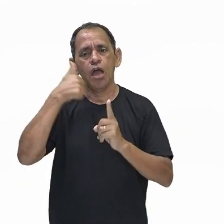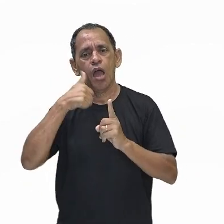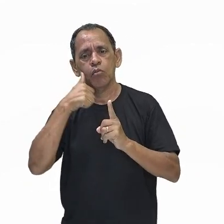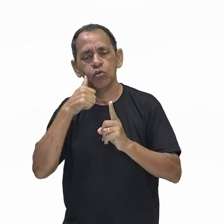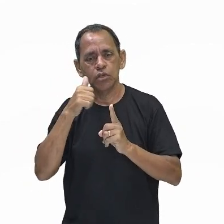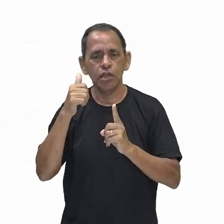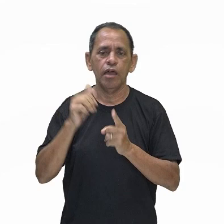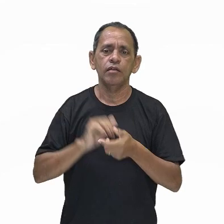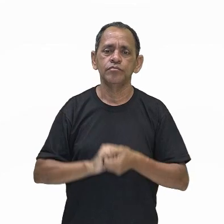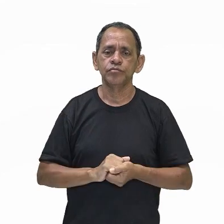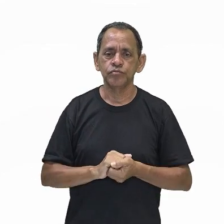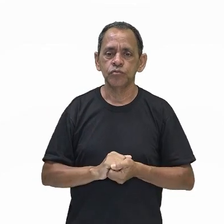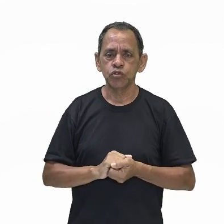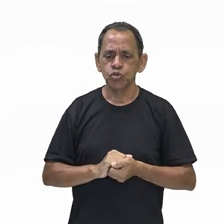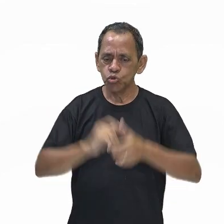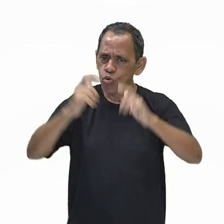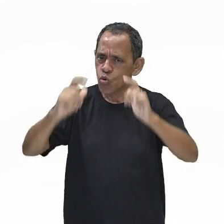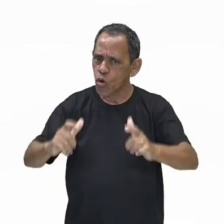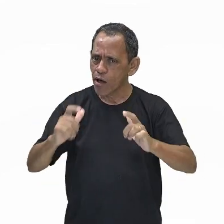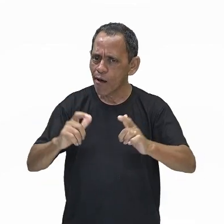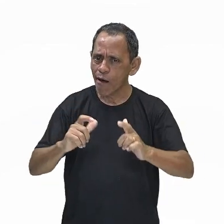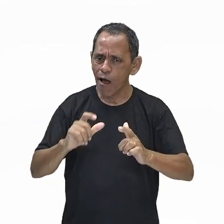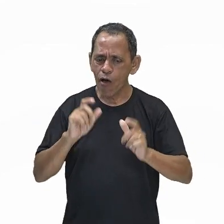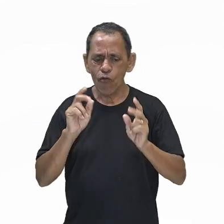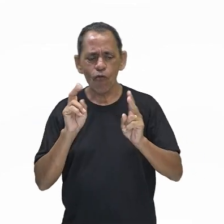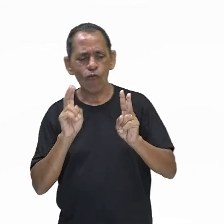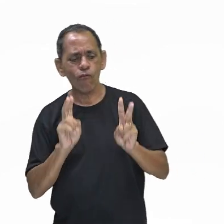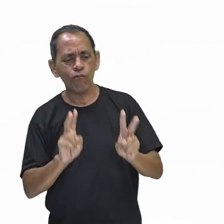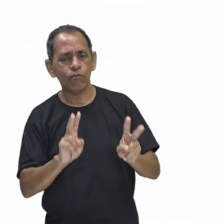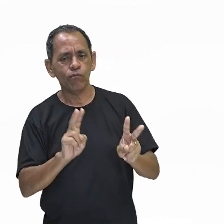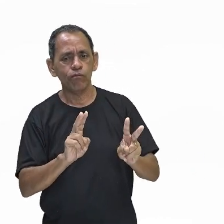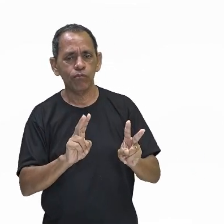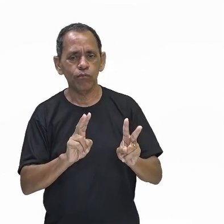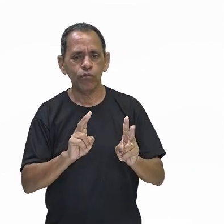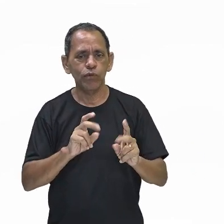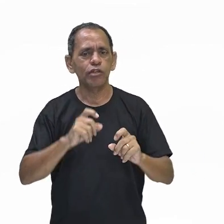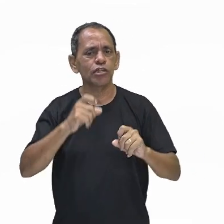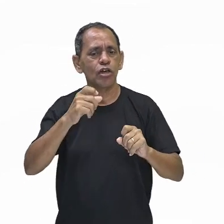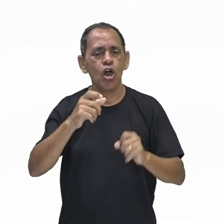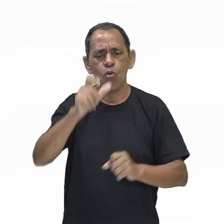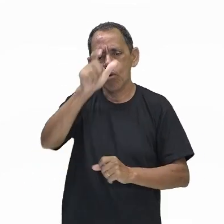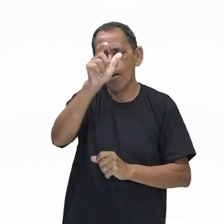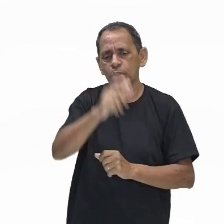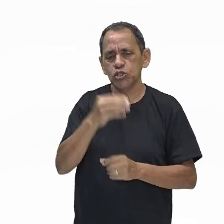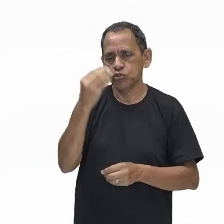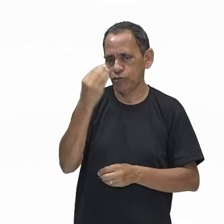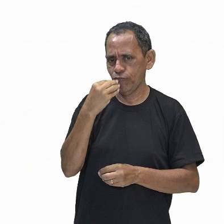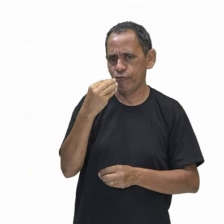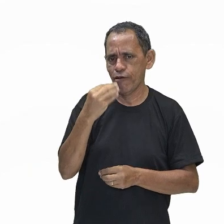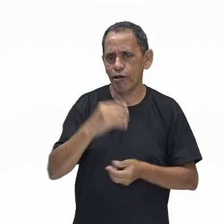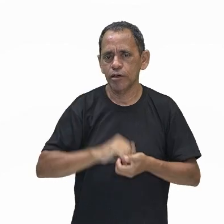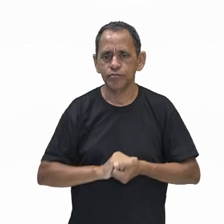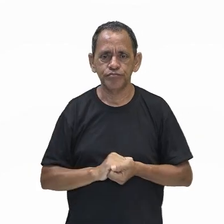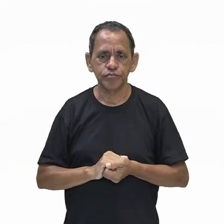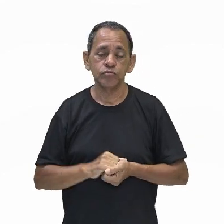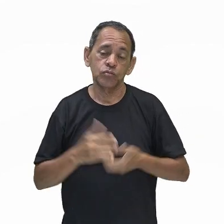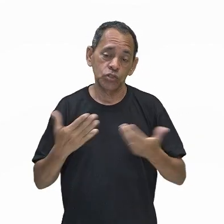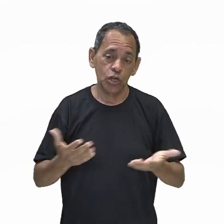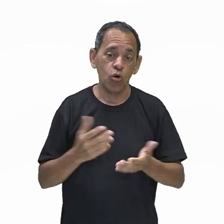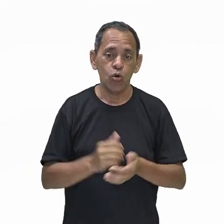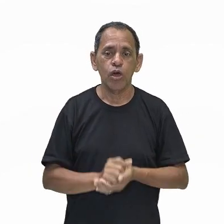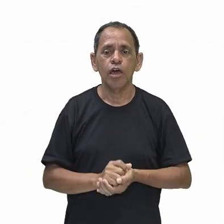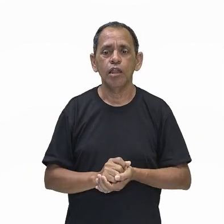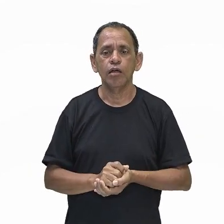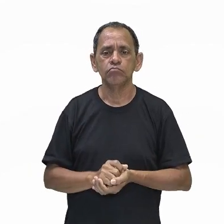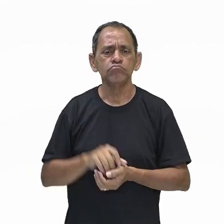frágil, delicada, então não pode ser ríspida. Então ela se apresenta como um narrador masculino para ela ter